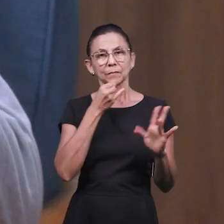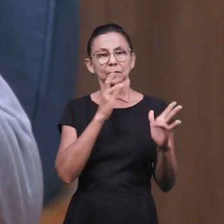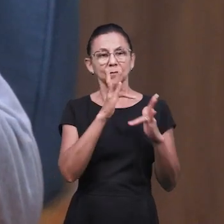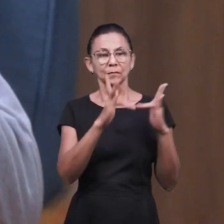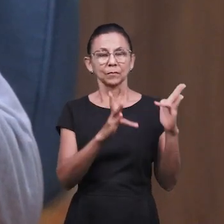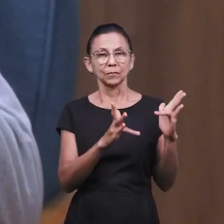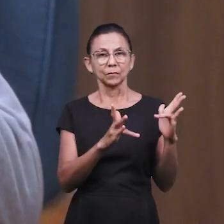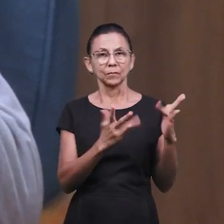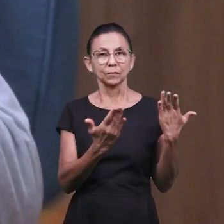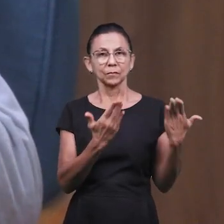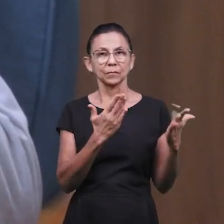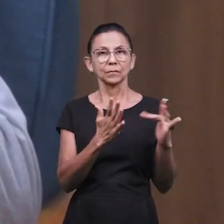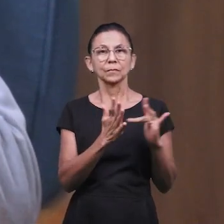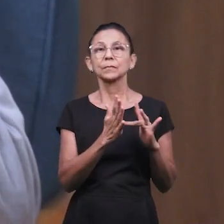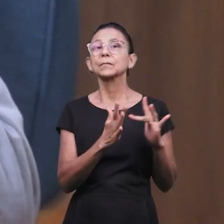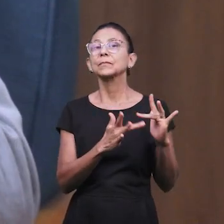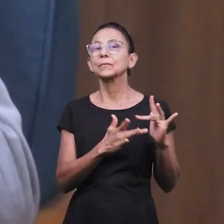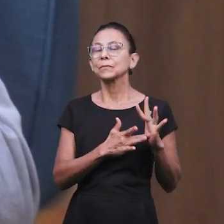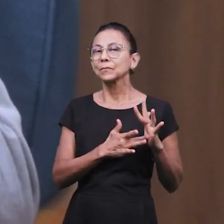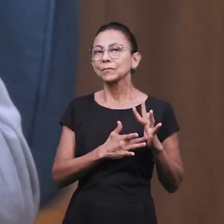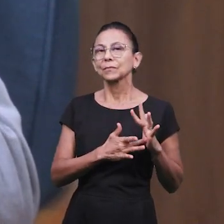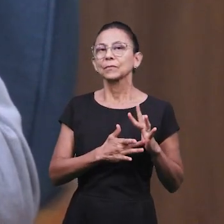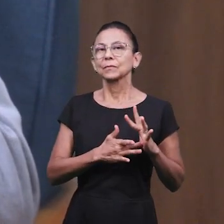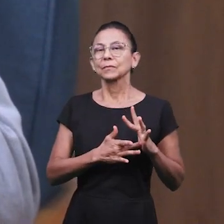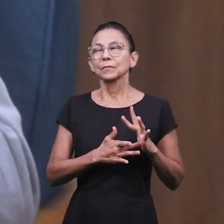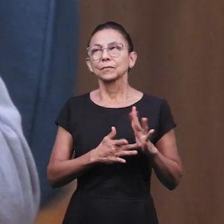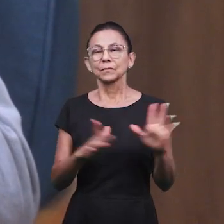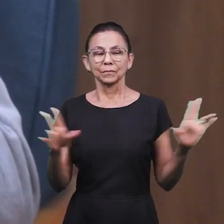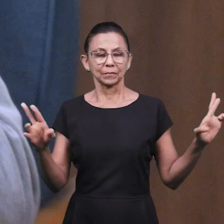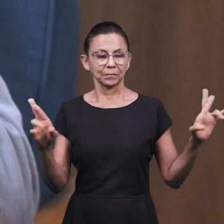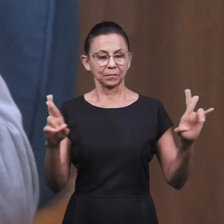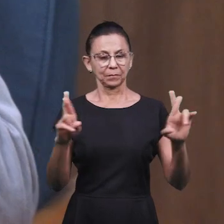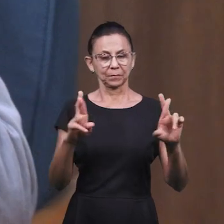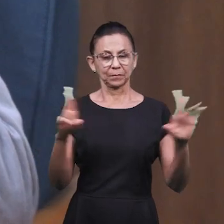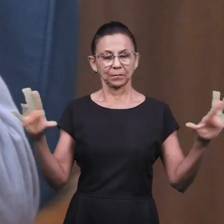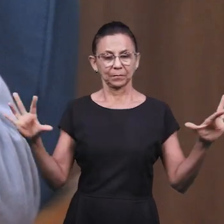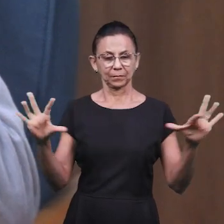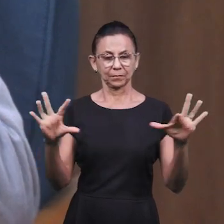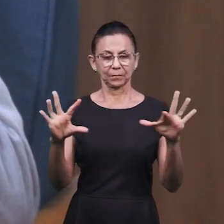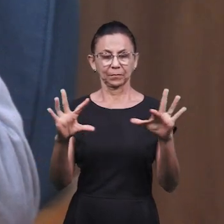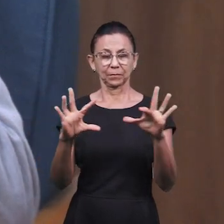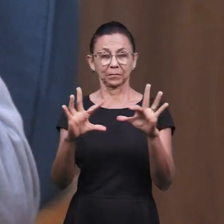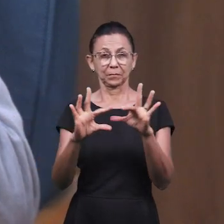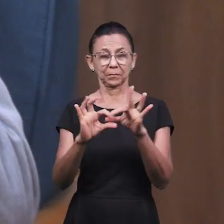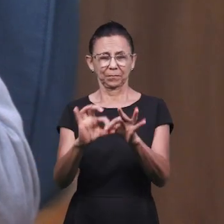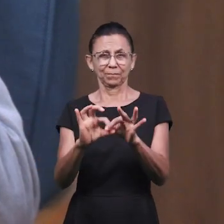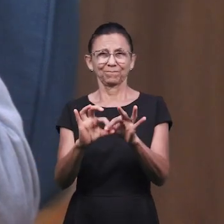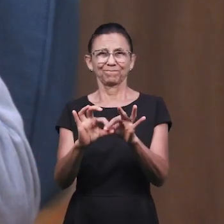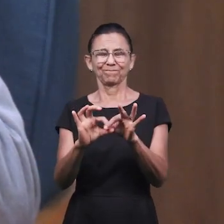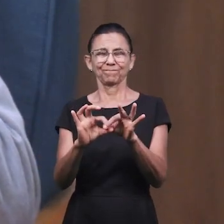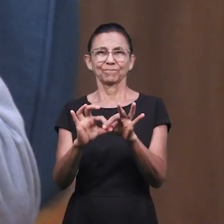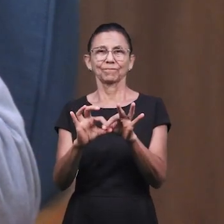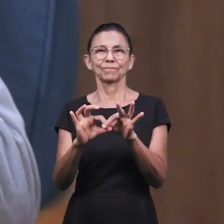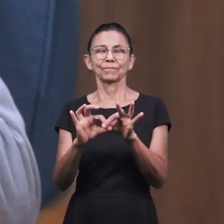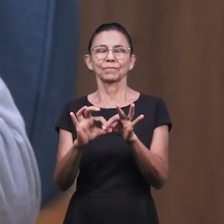celestial, e essa relação, esse elo, o elo mais forte dessa relação, não poderia